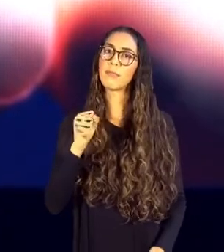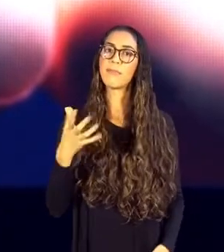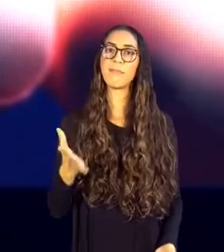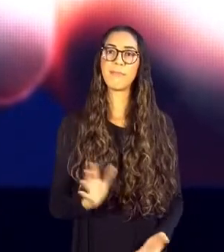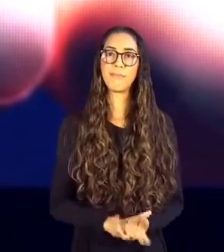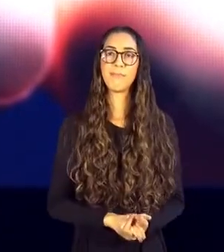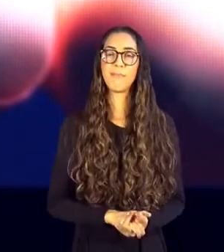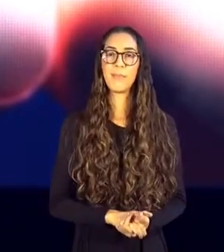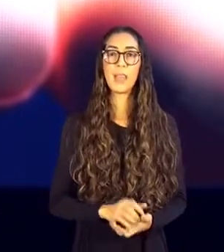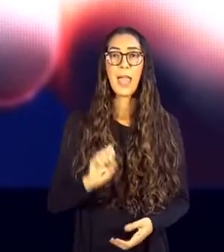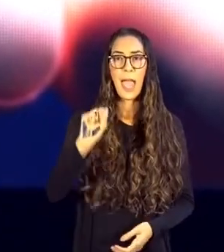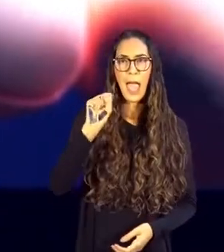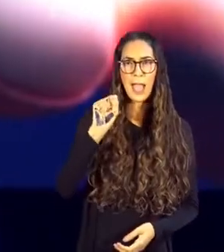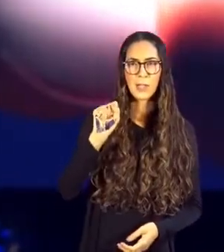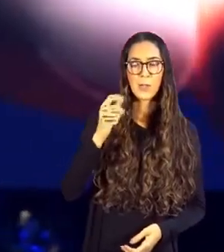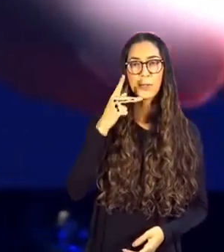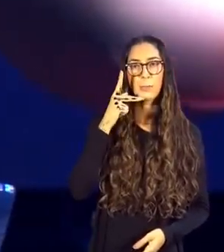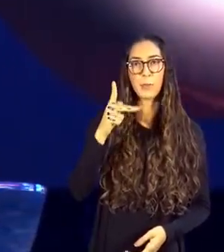As 8 profecias, então,